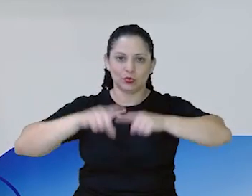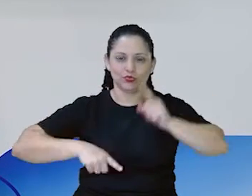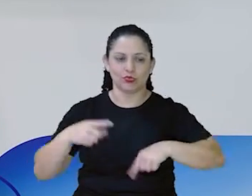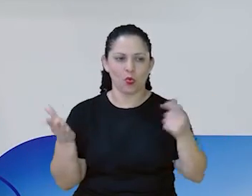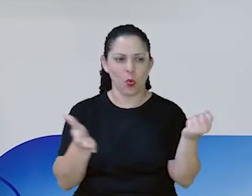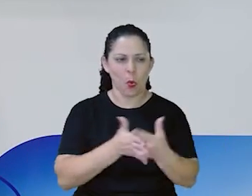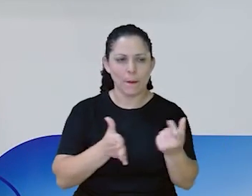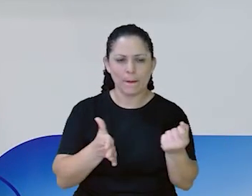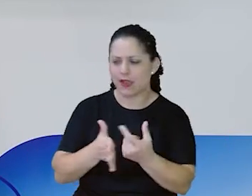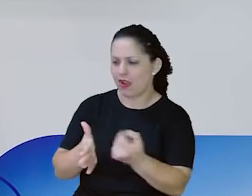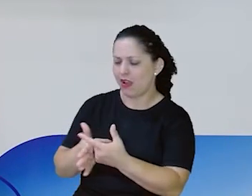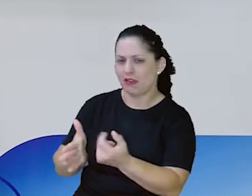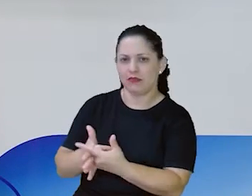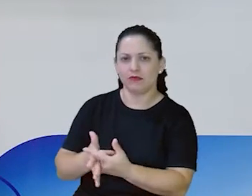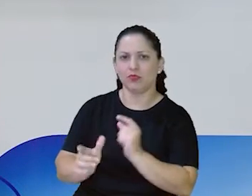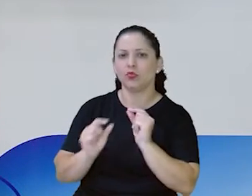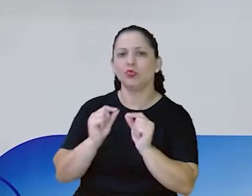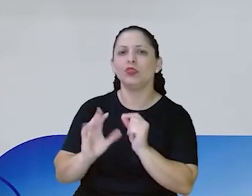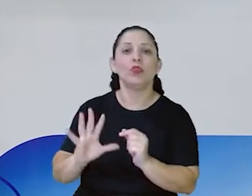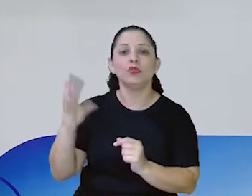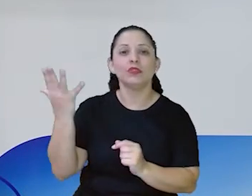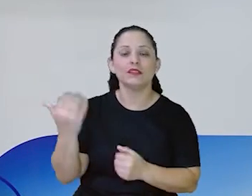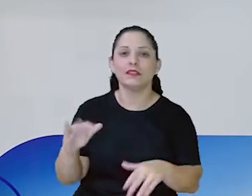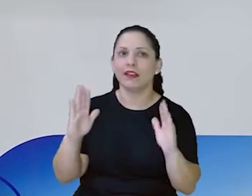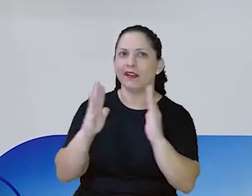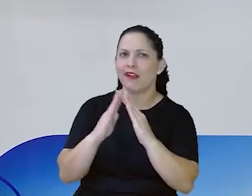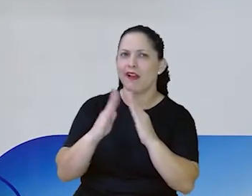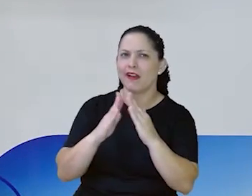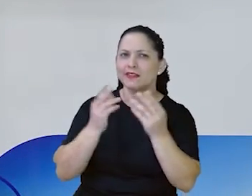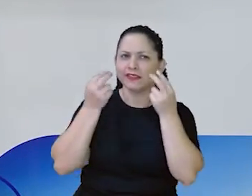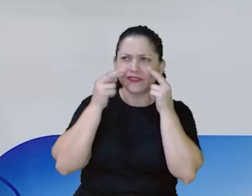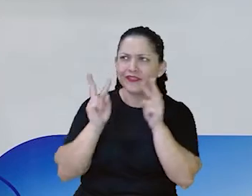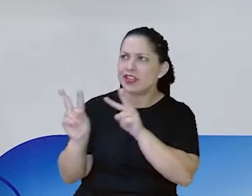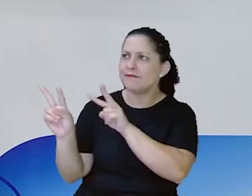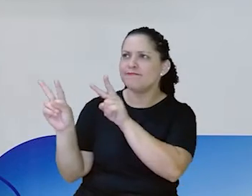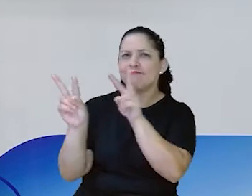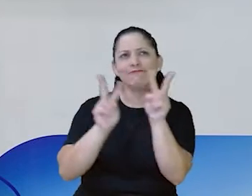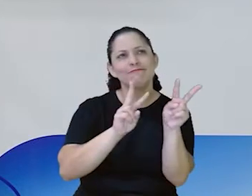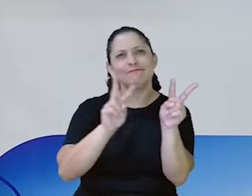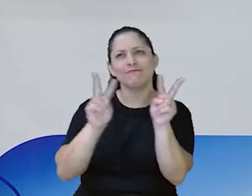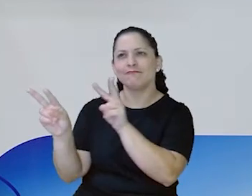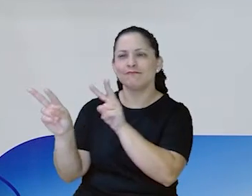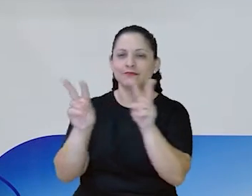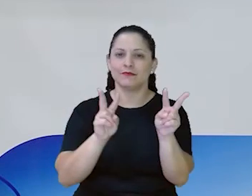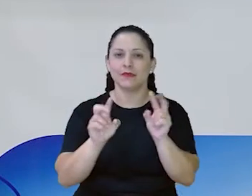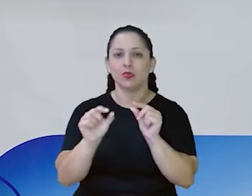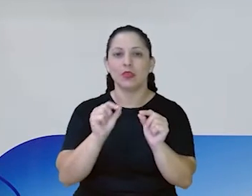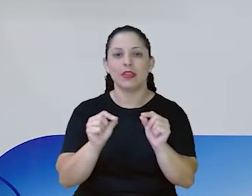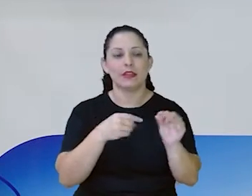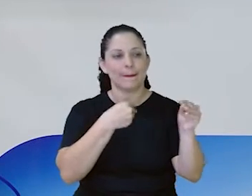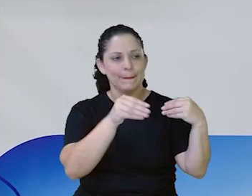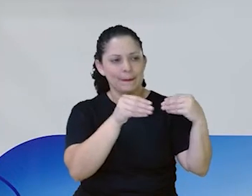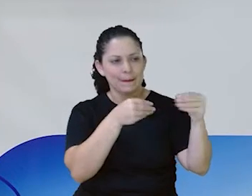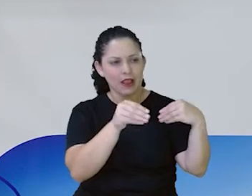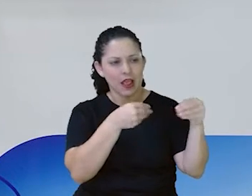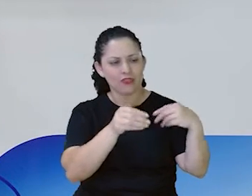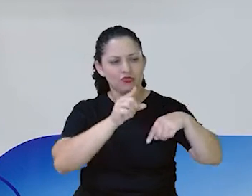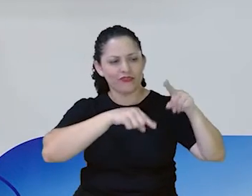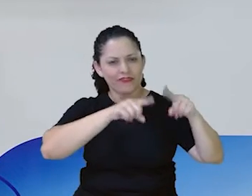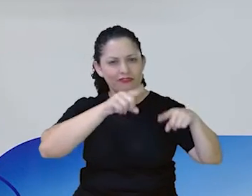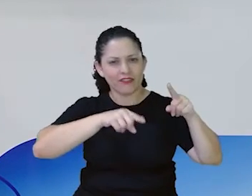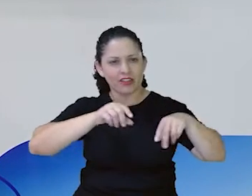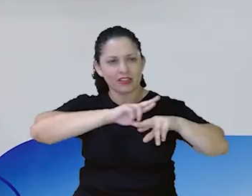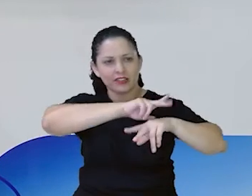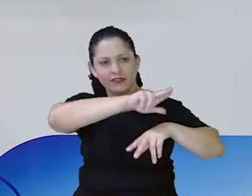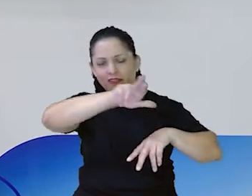compra? Você olha para a sua casa, você vai ver várias embalagens, embalagens de plástico variadas. E